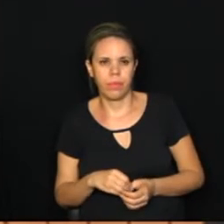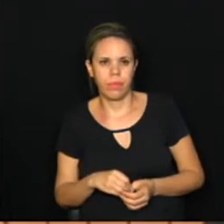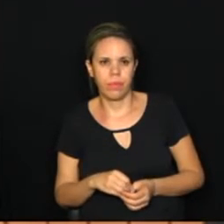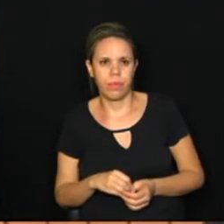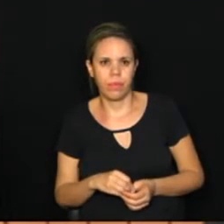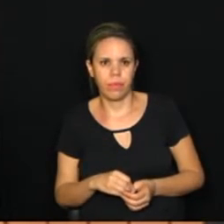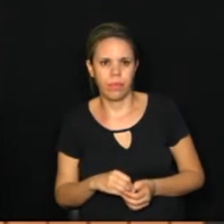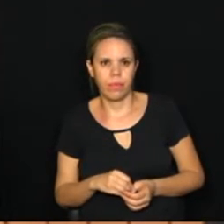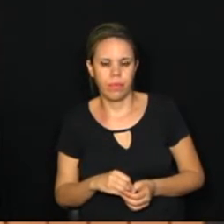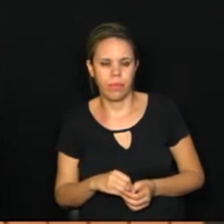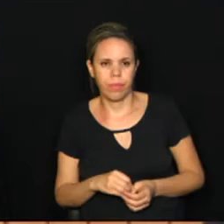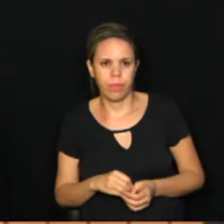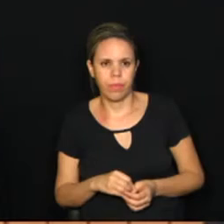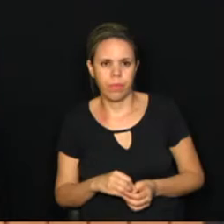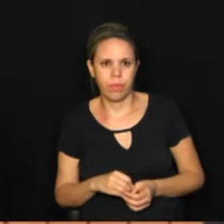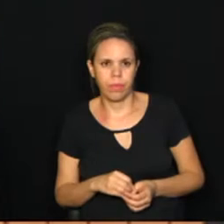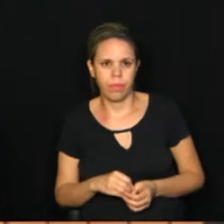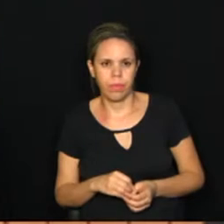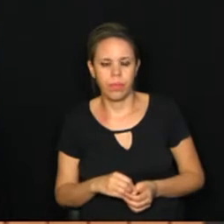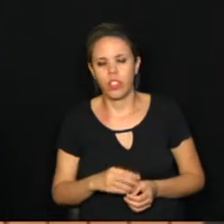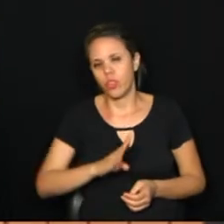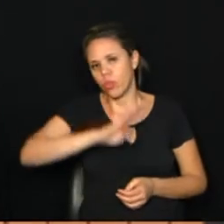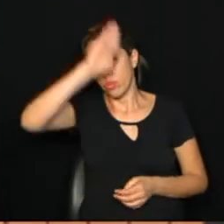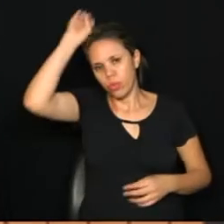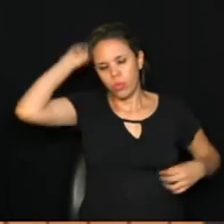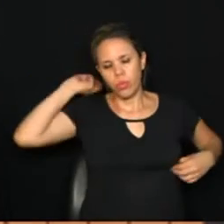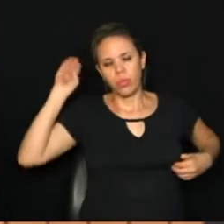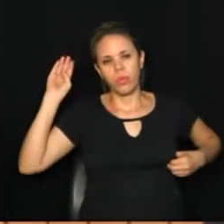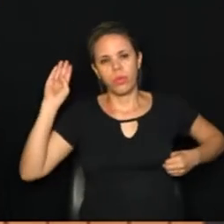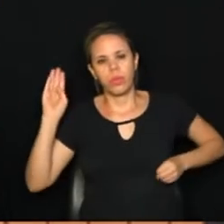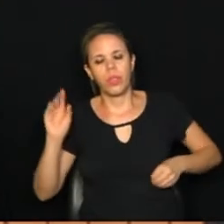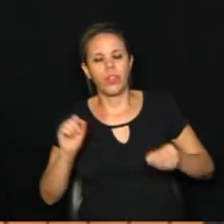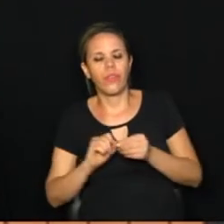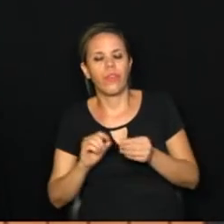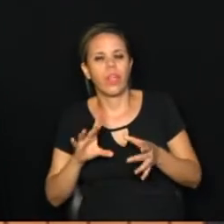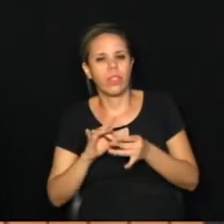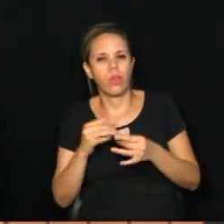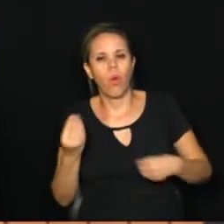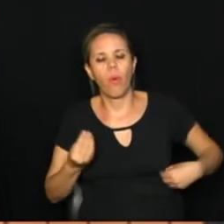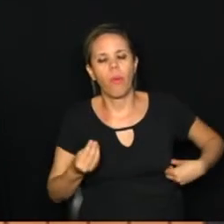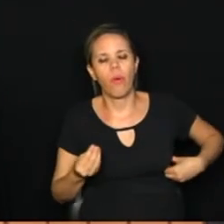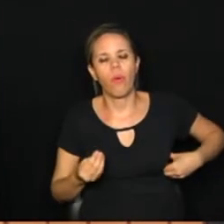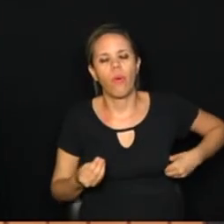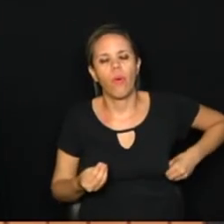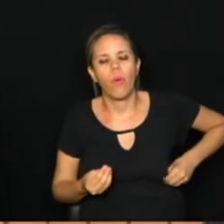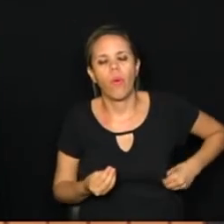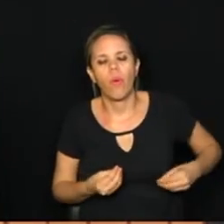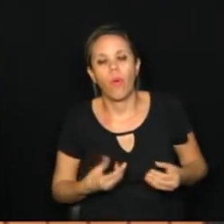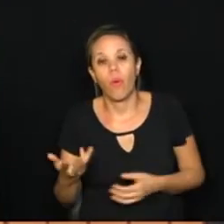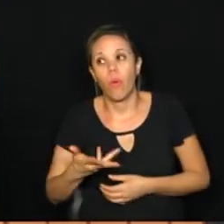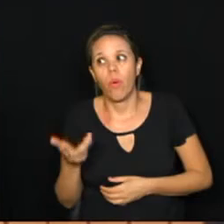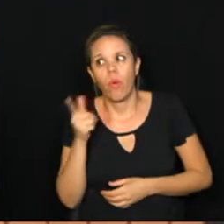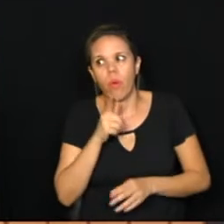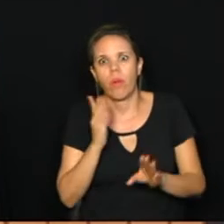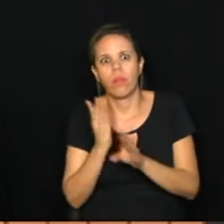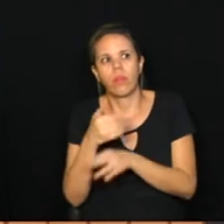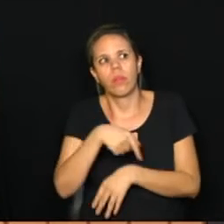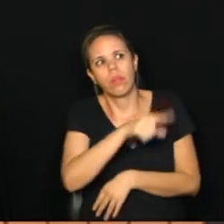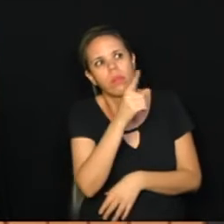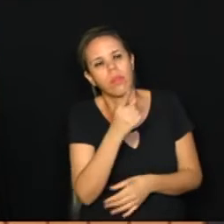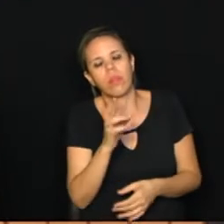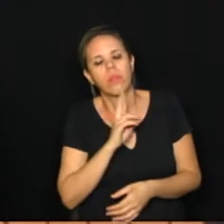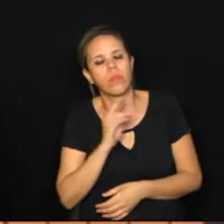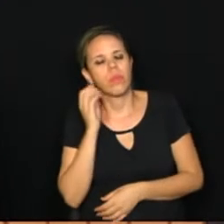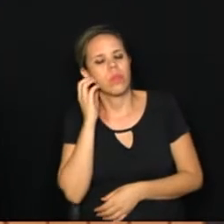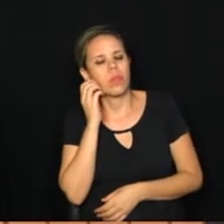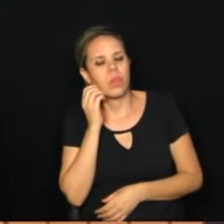o comando para o bombeiro? Como é que o bombeiro está conectado nisso, né, para a velocidade de